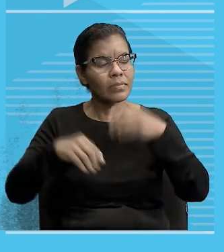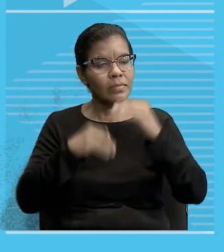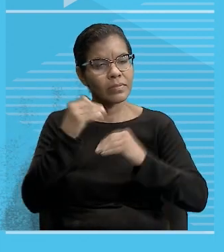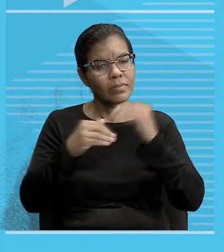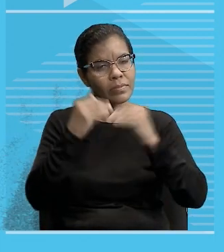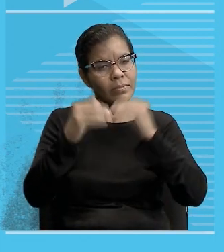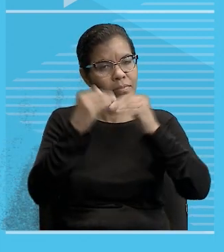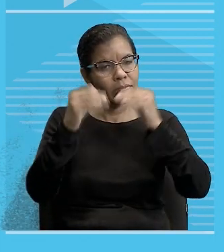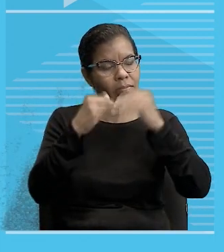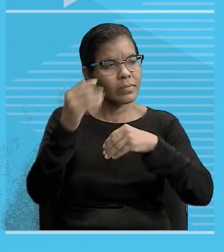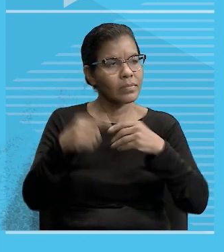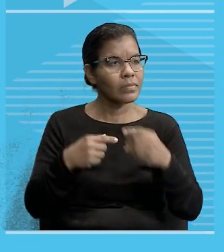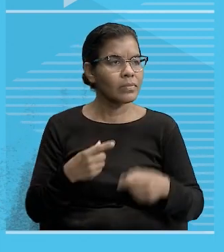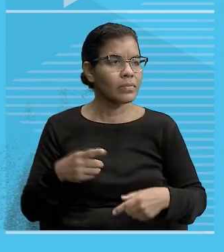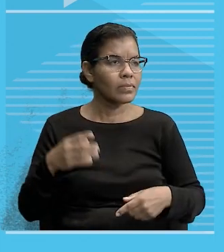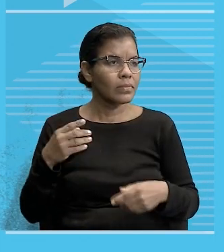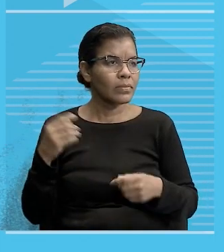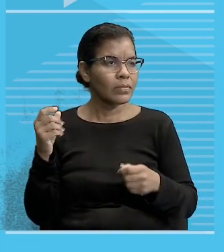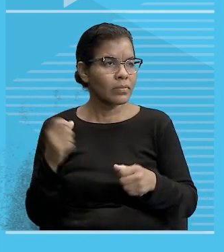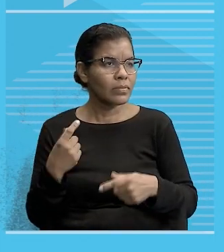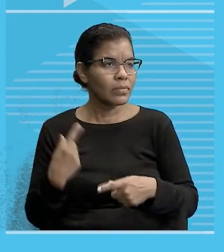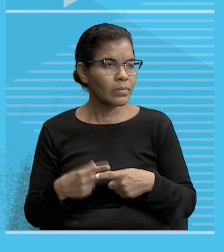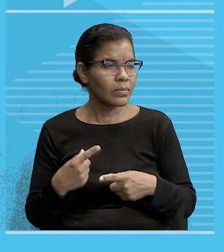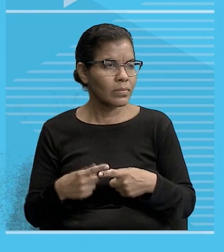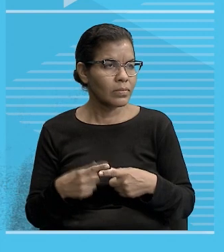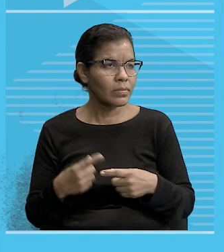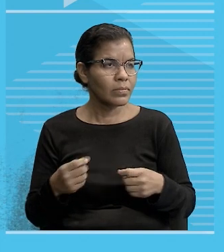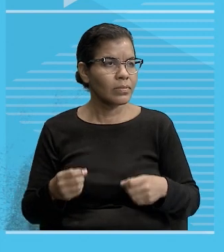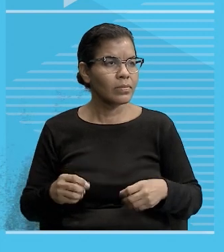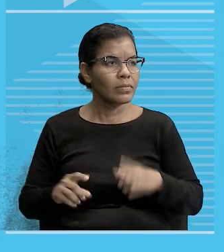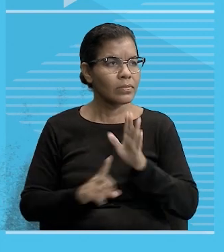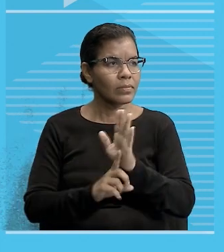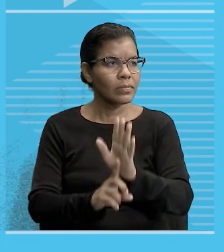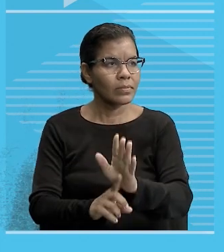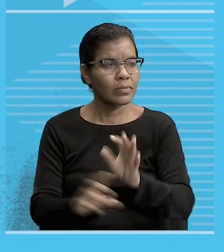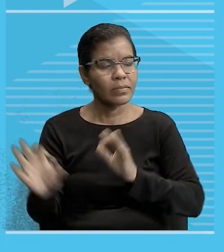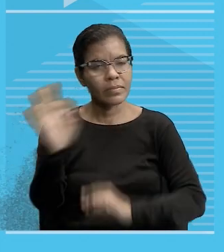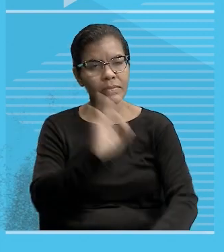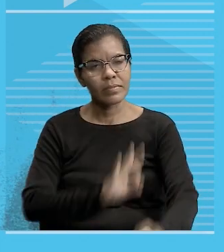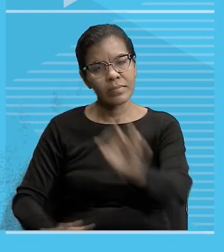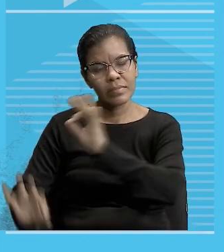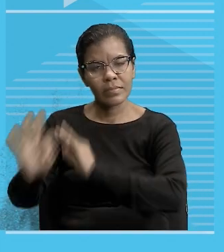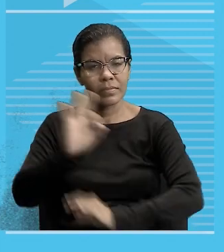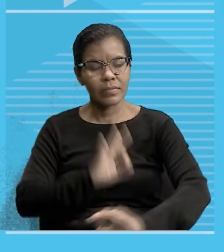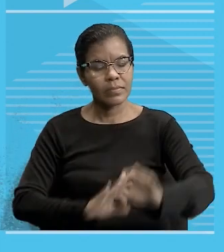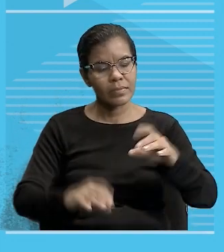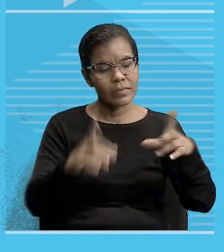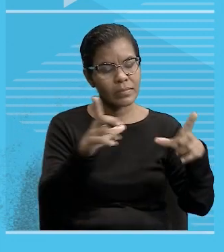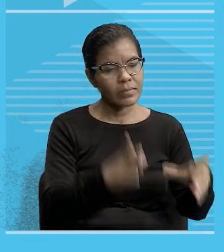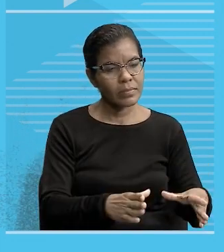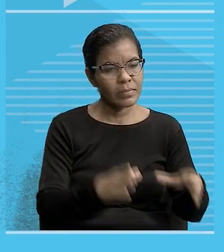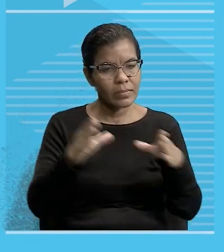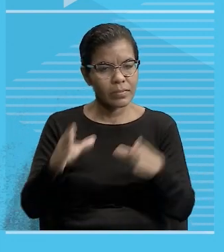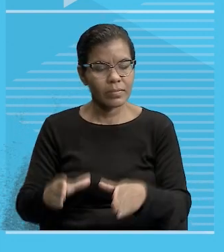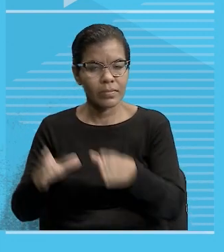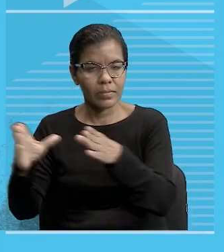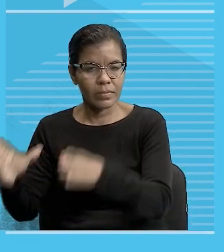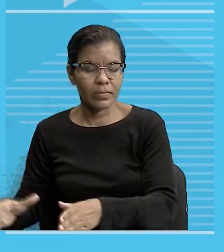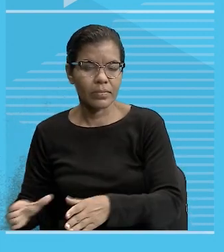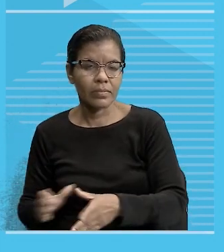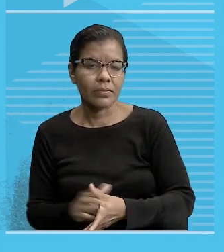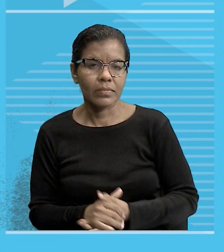mãos elementos do processo produtivo mostrando a organização dos setores